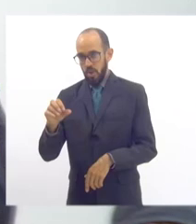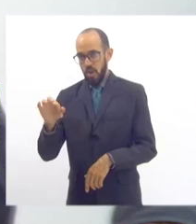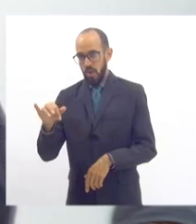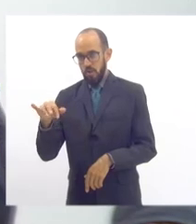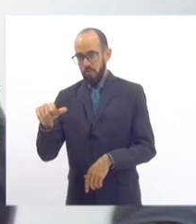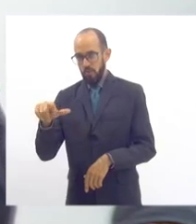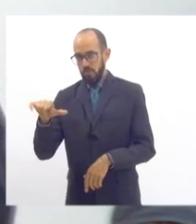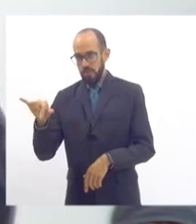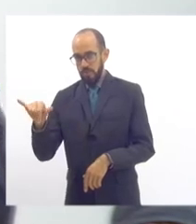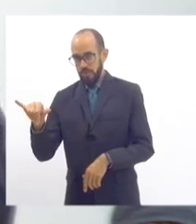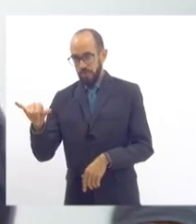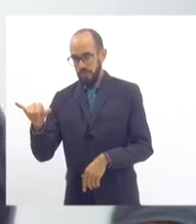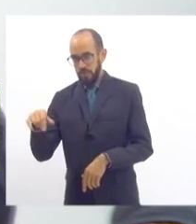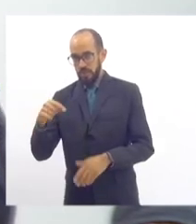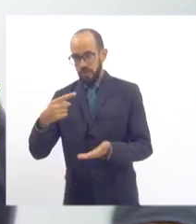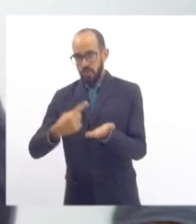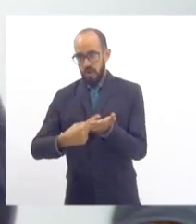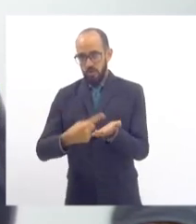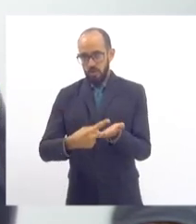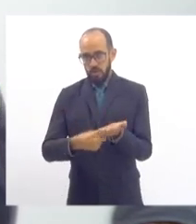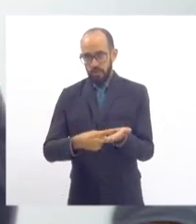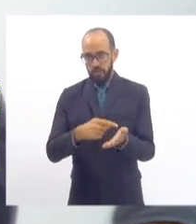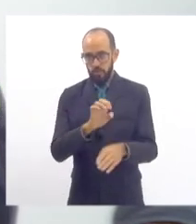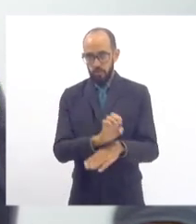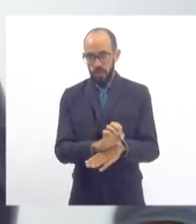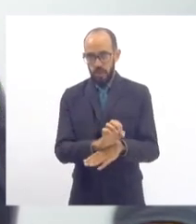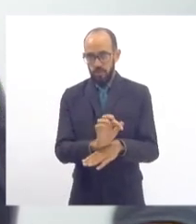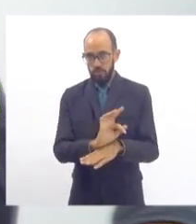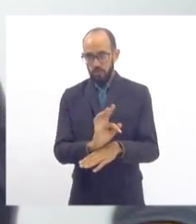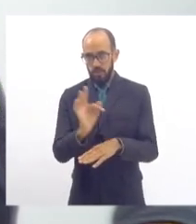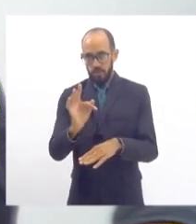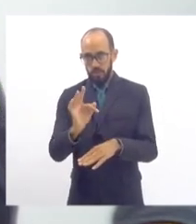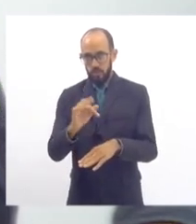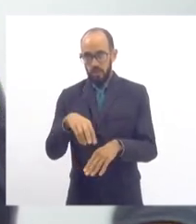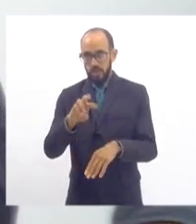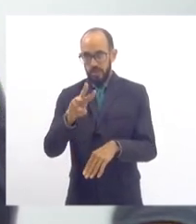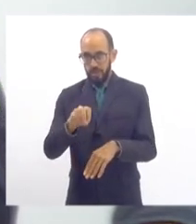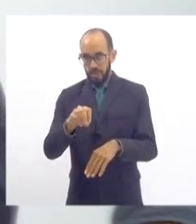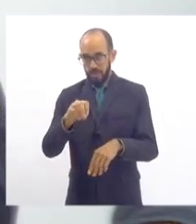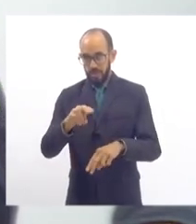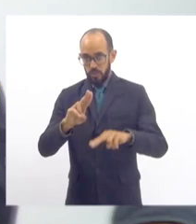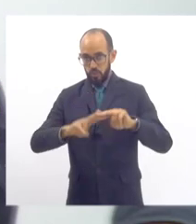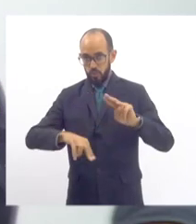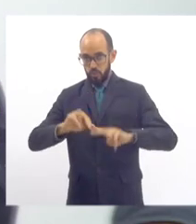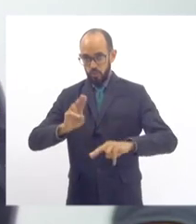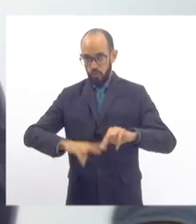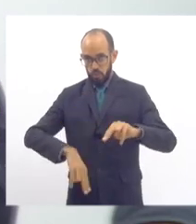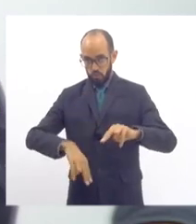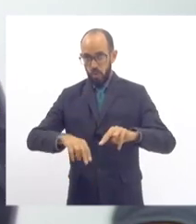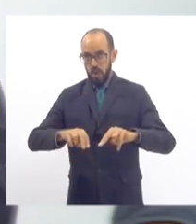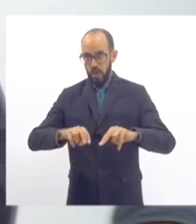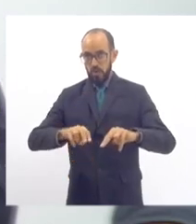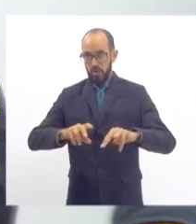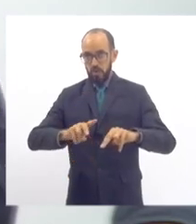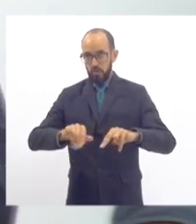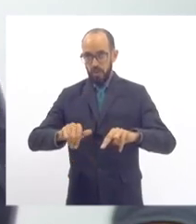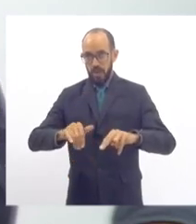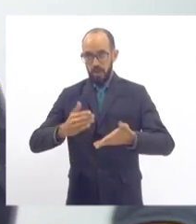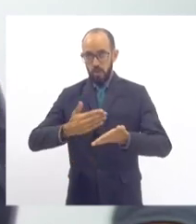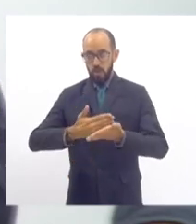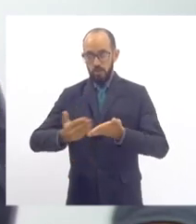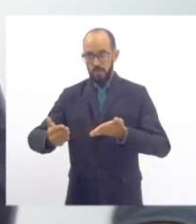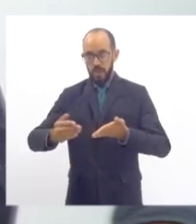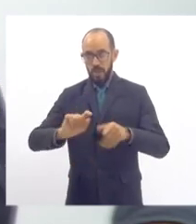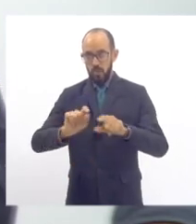uma pactuação entre o Estado e a União, e no próximo 30 de junho, né, formalmente, oficialmente, começa a